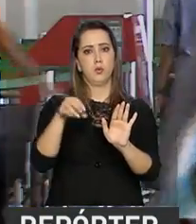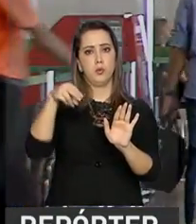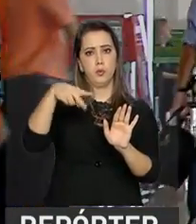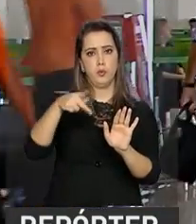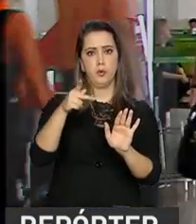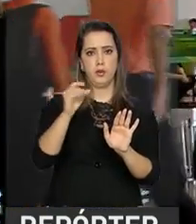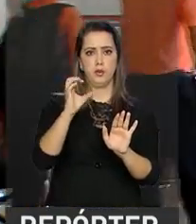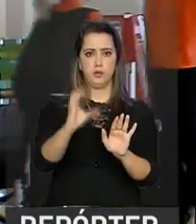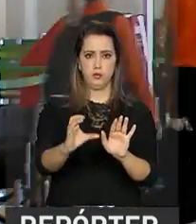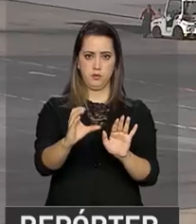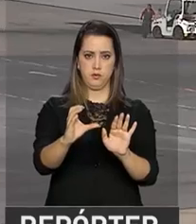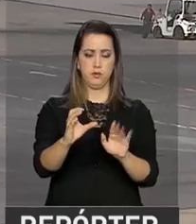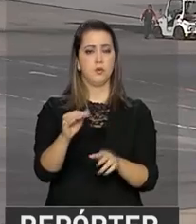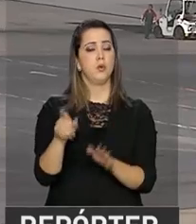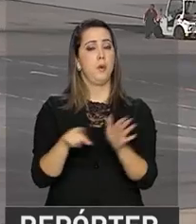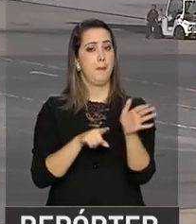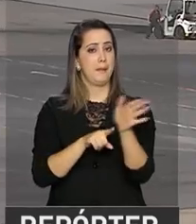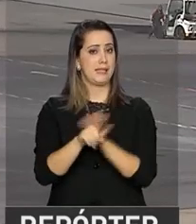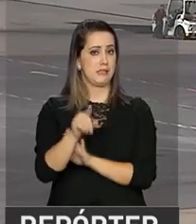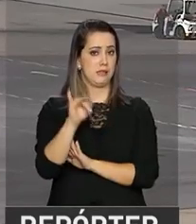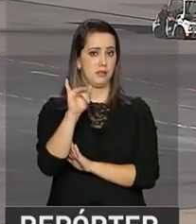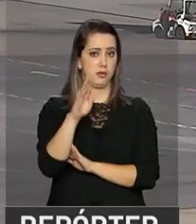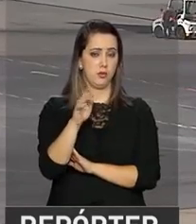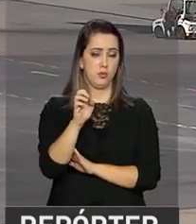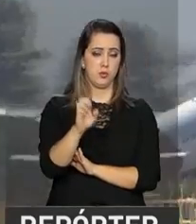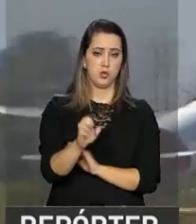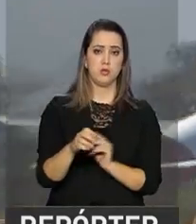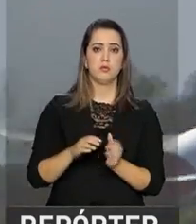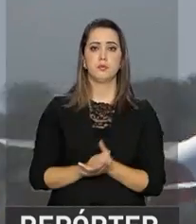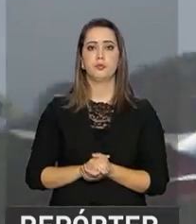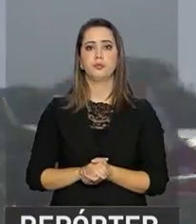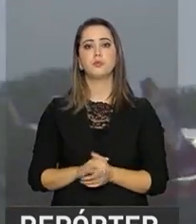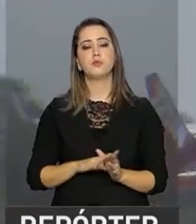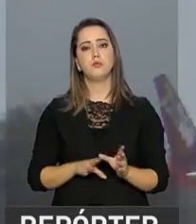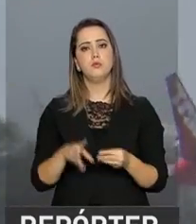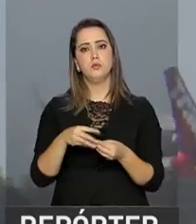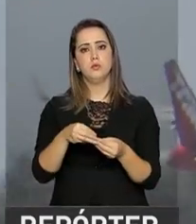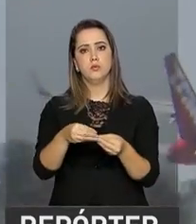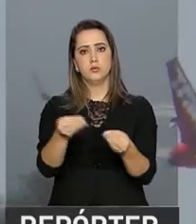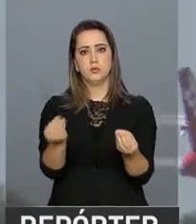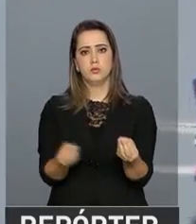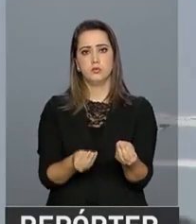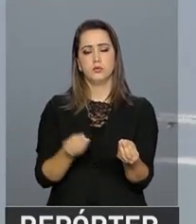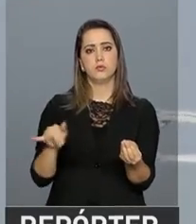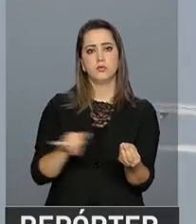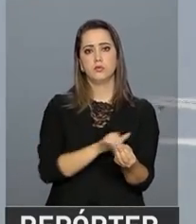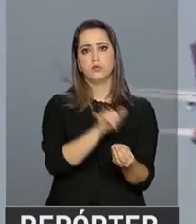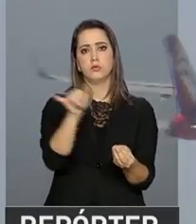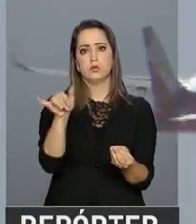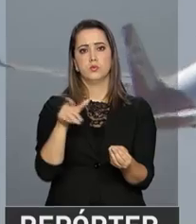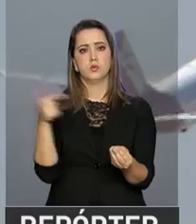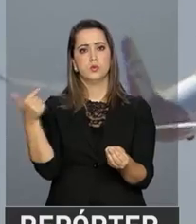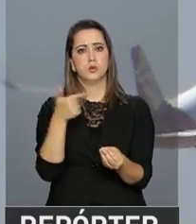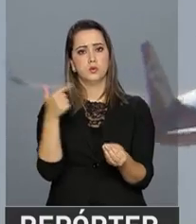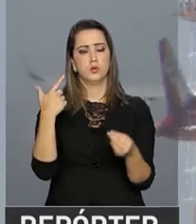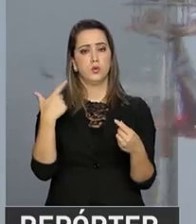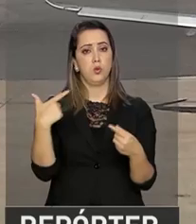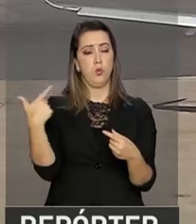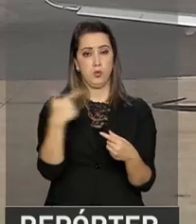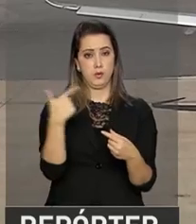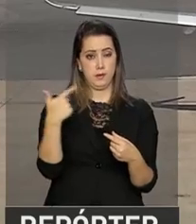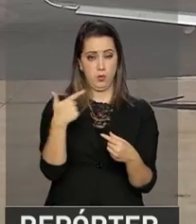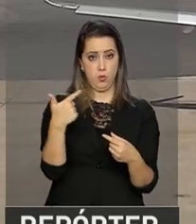nacional de preços ao consumidor amplo ipc a do ibge as passagens aéreas ocuparam o segundo lugar